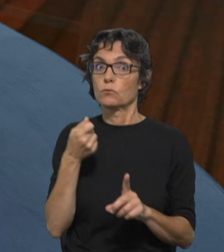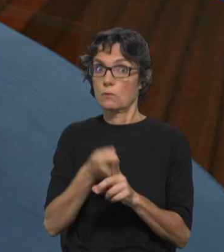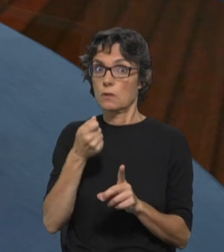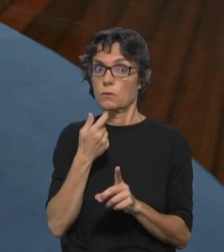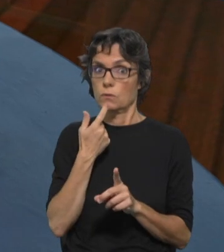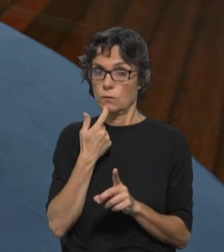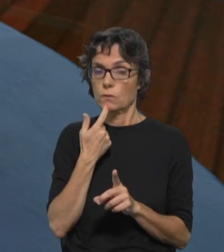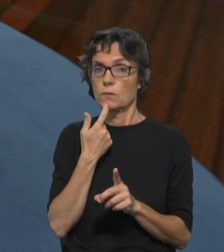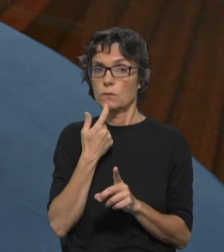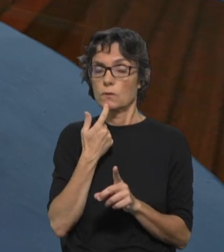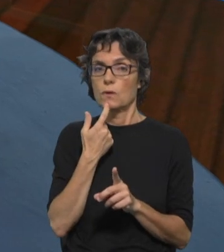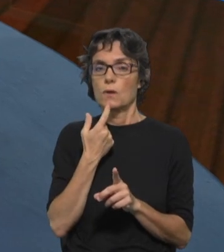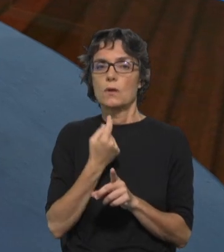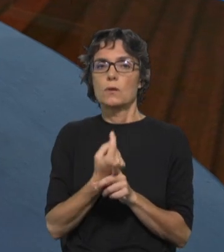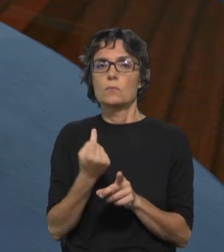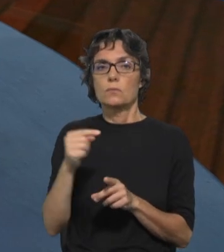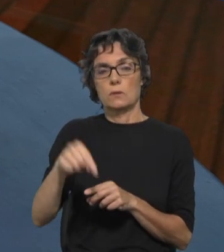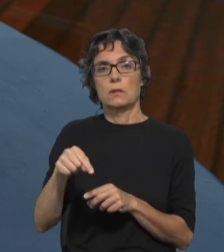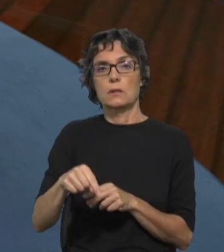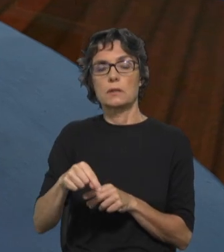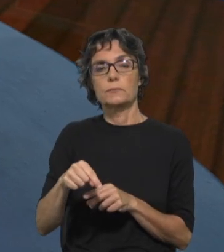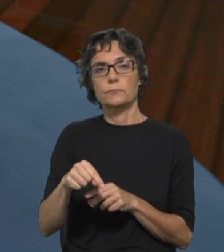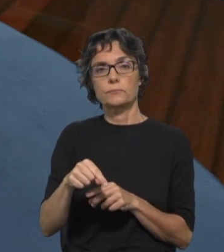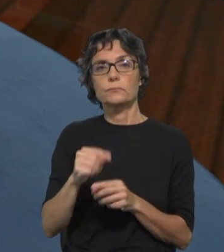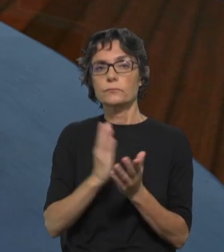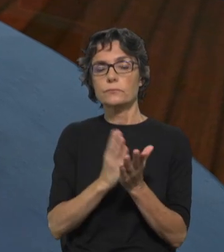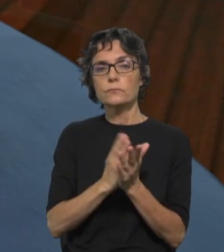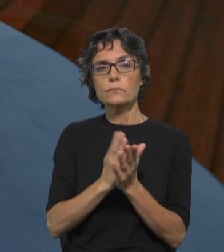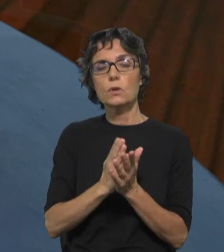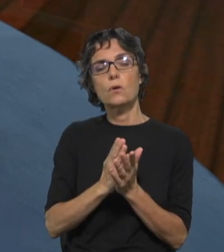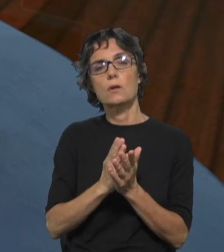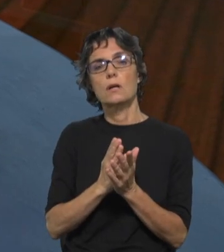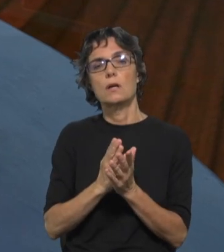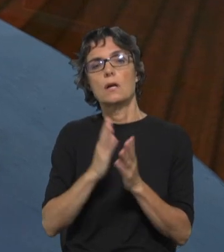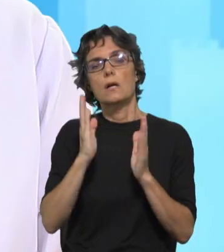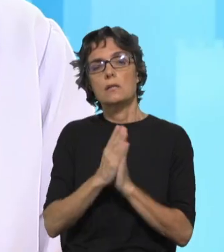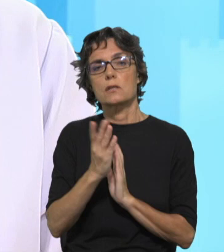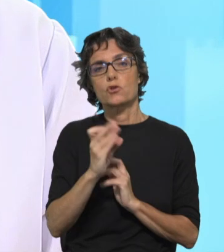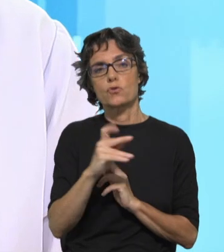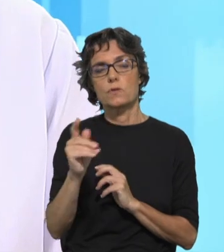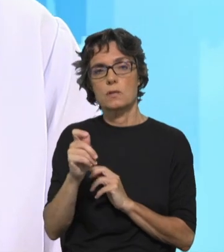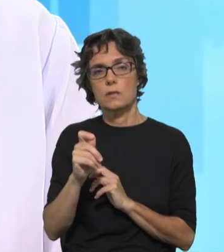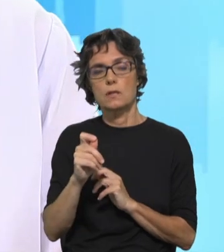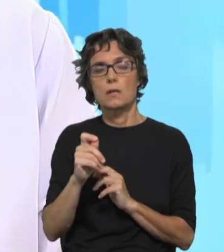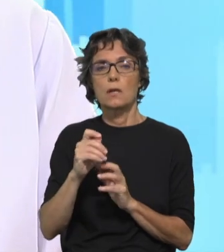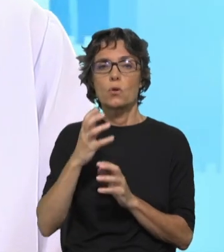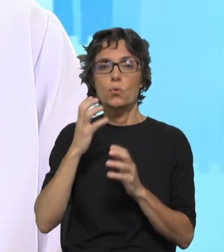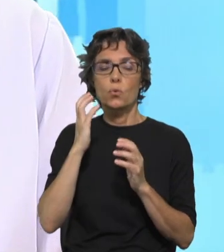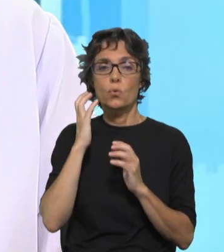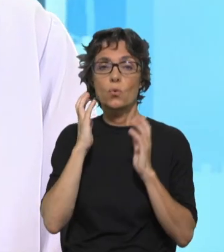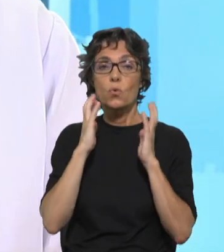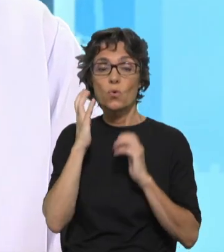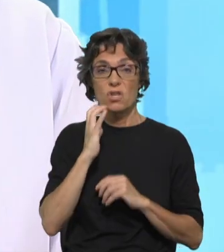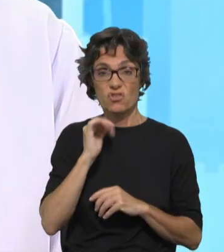Sim. Então, aqui no Externato de São José, em Lisboa, no Restelo, vamos acolher cerca de 1.200